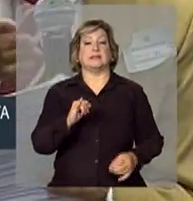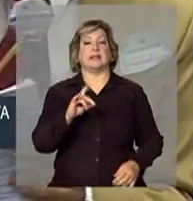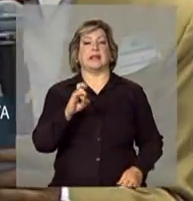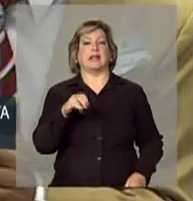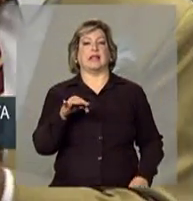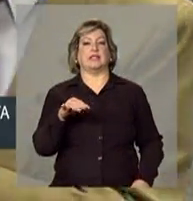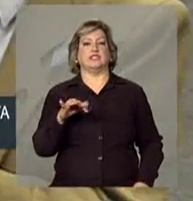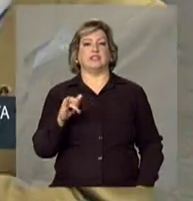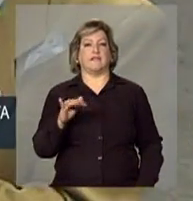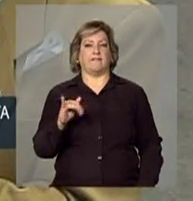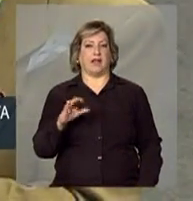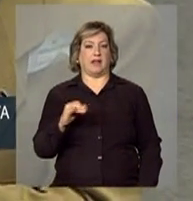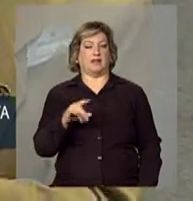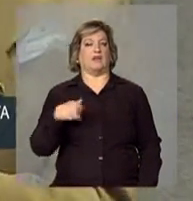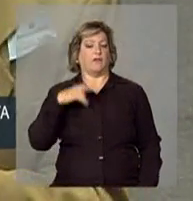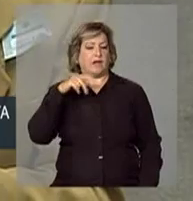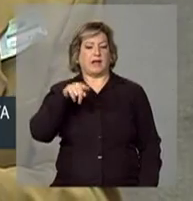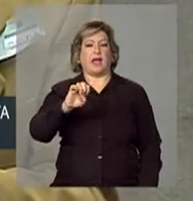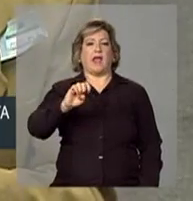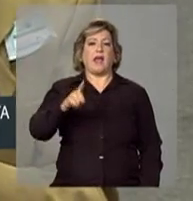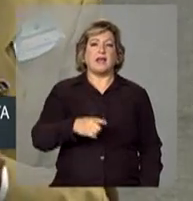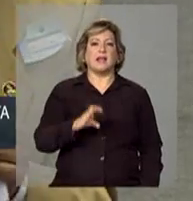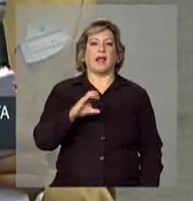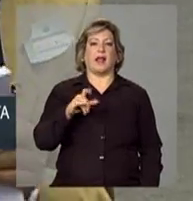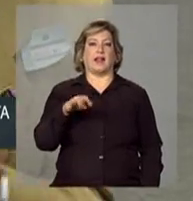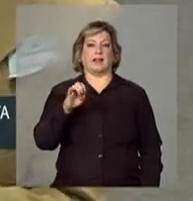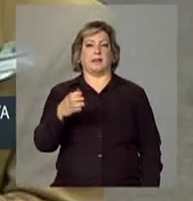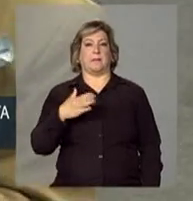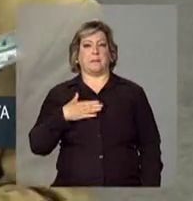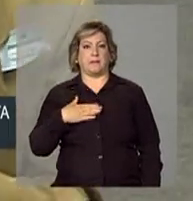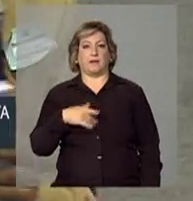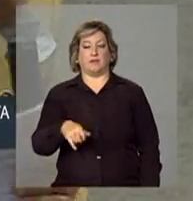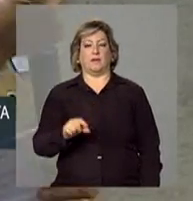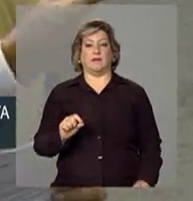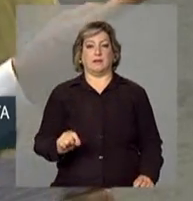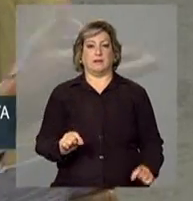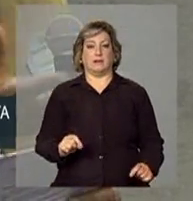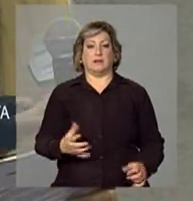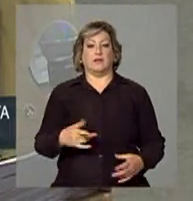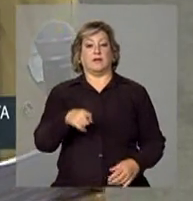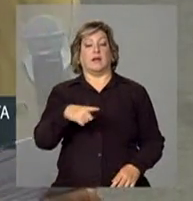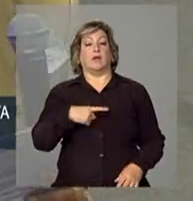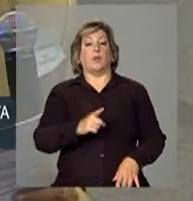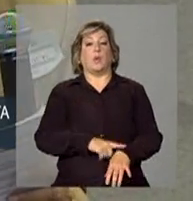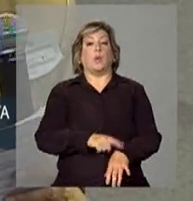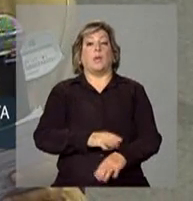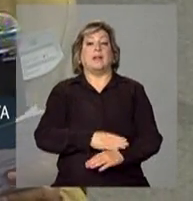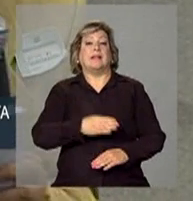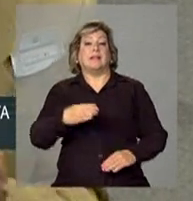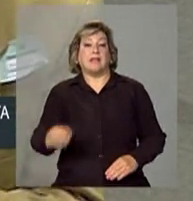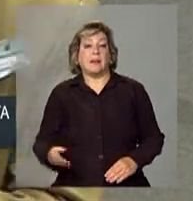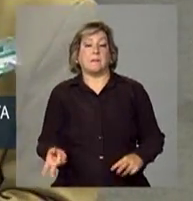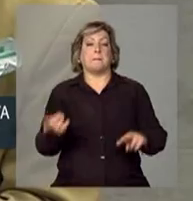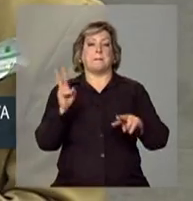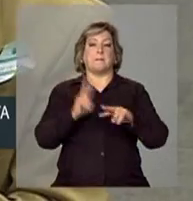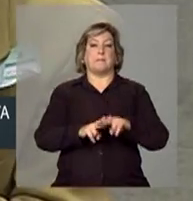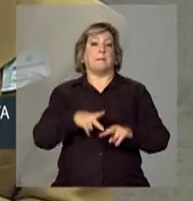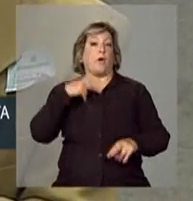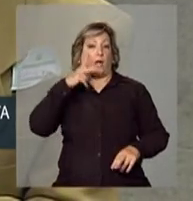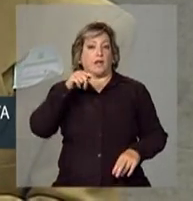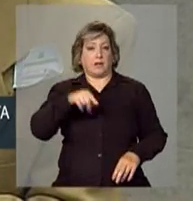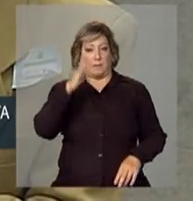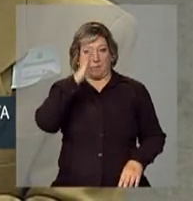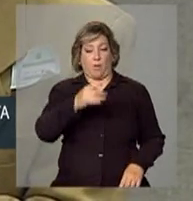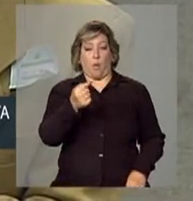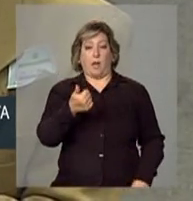vejo aqui até ex-clientes meus, um dos quais, talvez o de maior tempo de prisão política no Brasil, quase 10 anos,